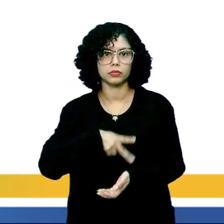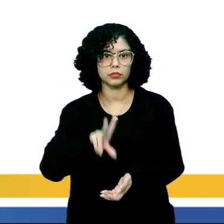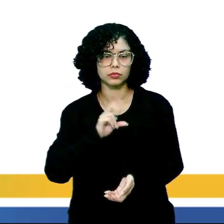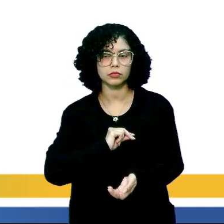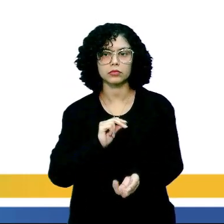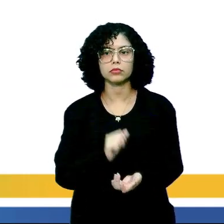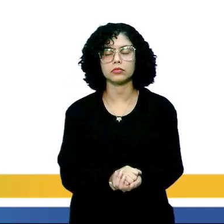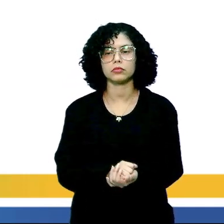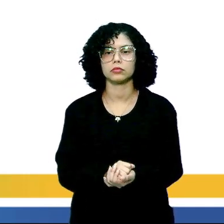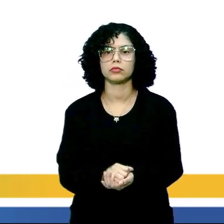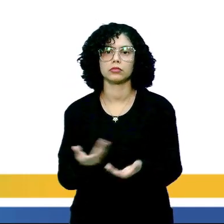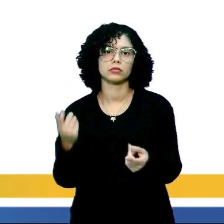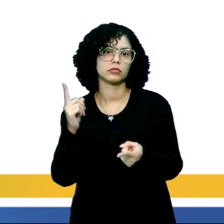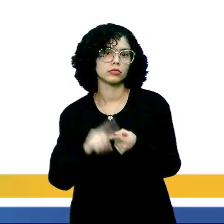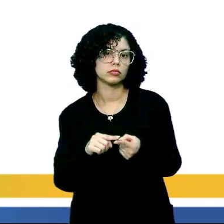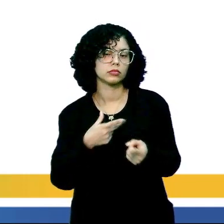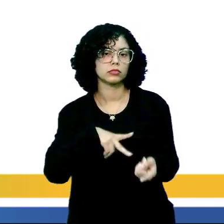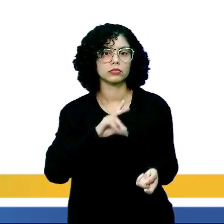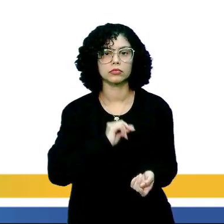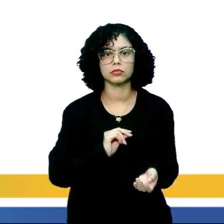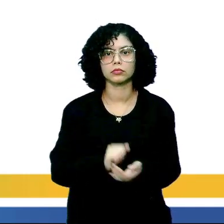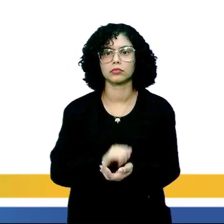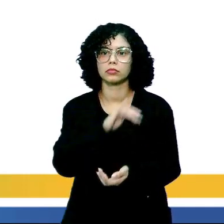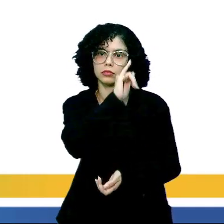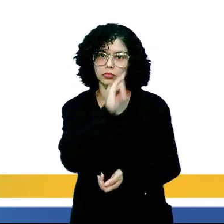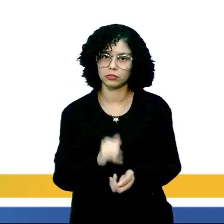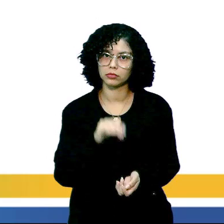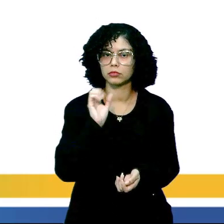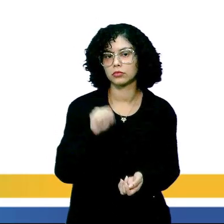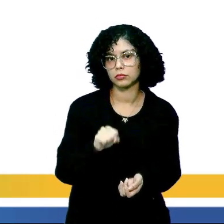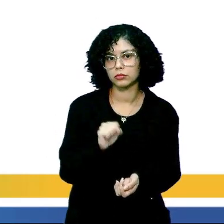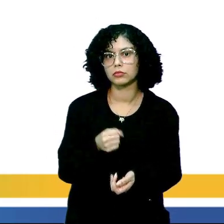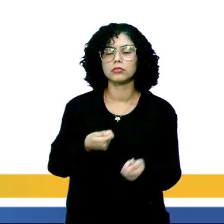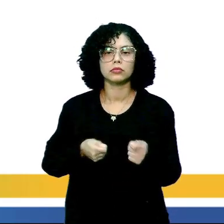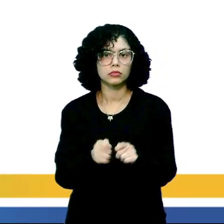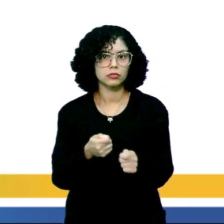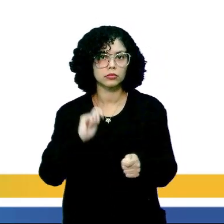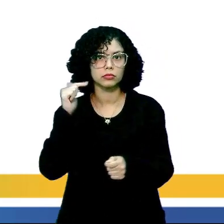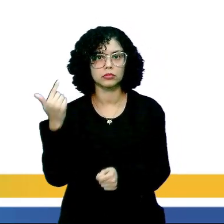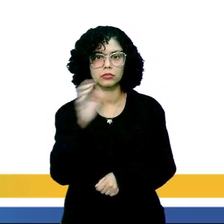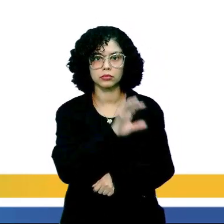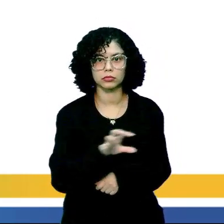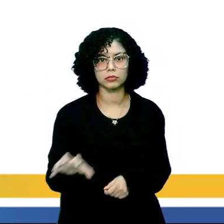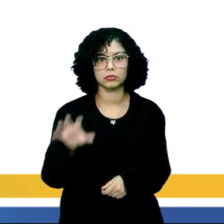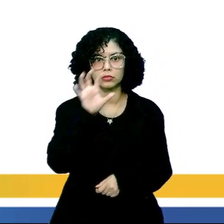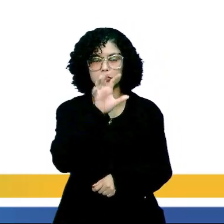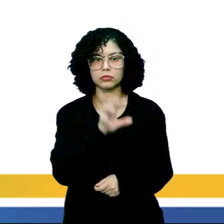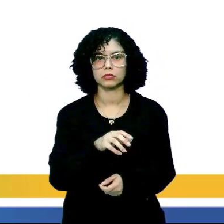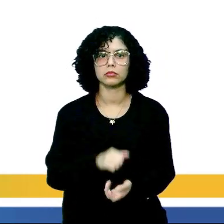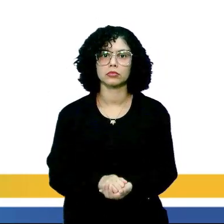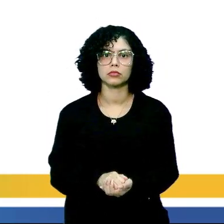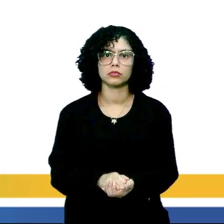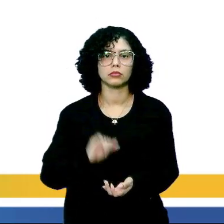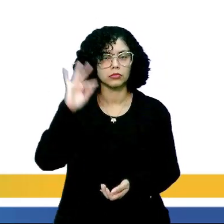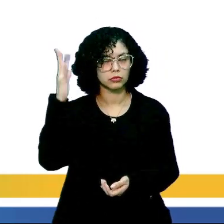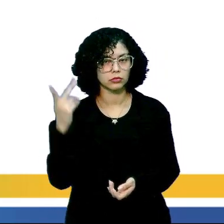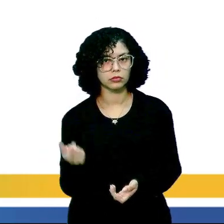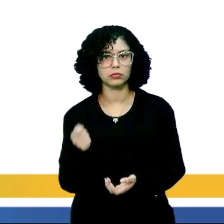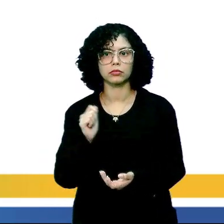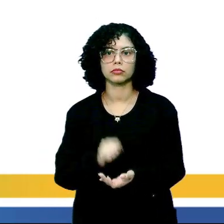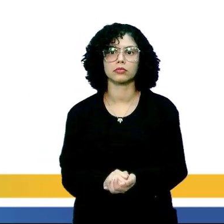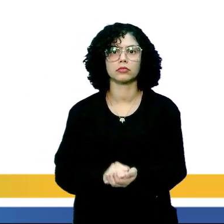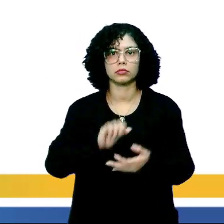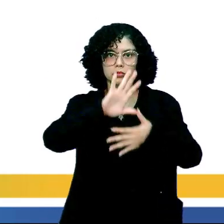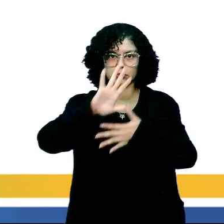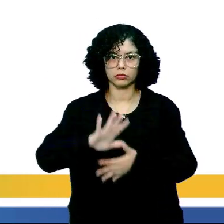português, tá? Então, Portugal aqui é um império, sim, porque dominava outras regiões, tá? Dominava a África, dominava a